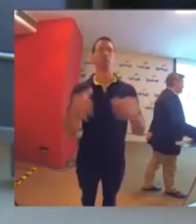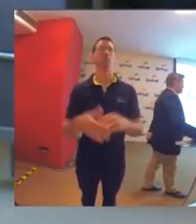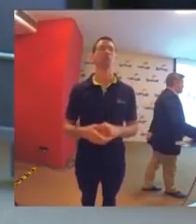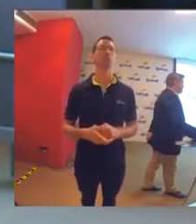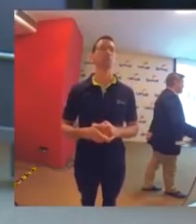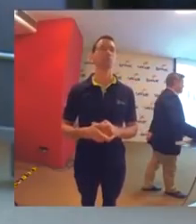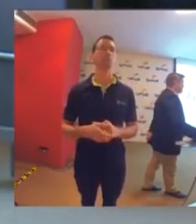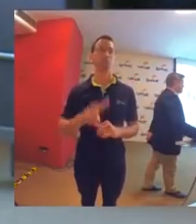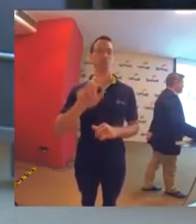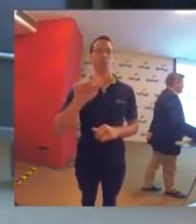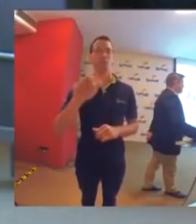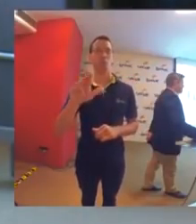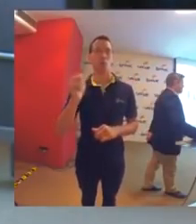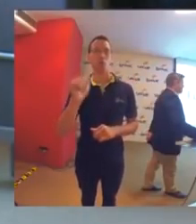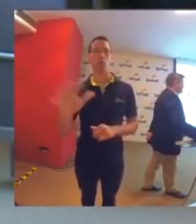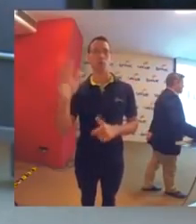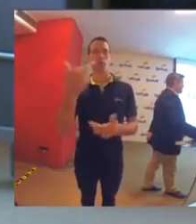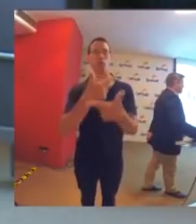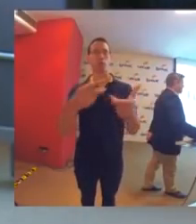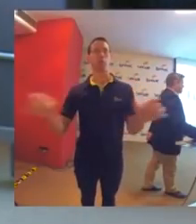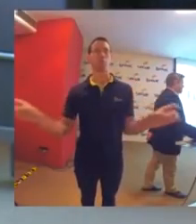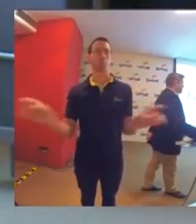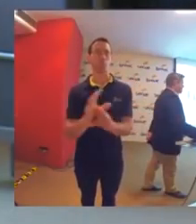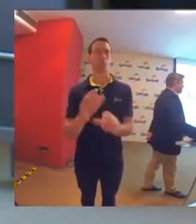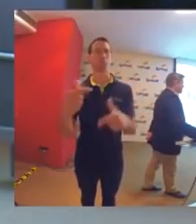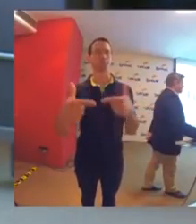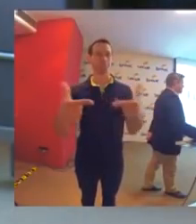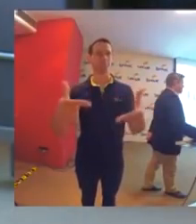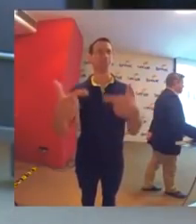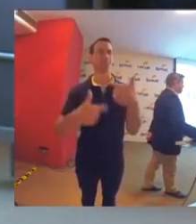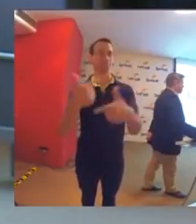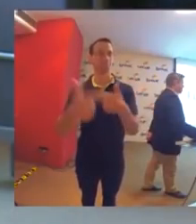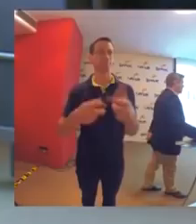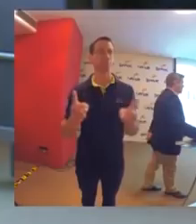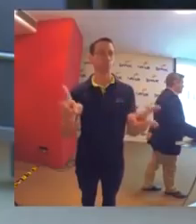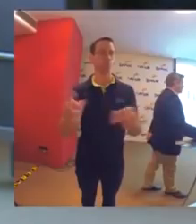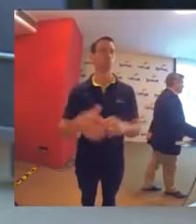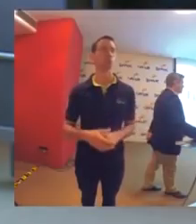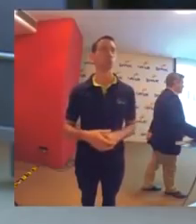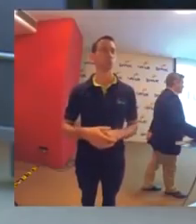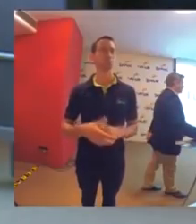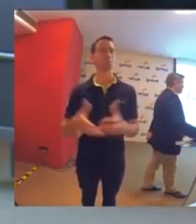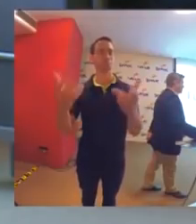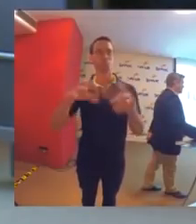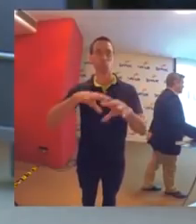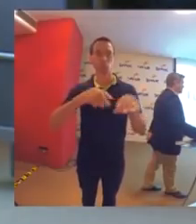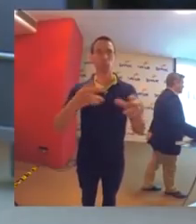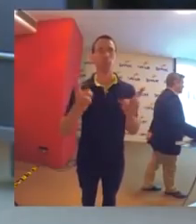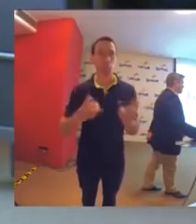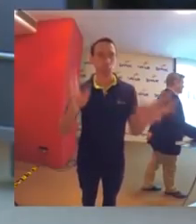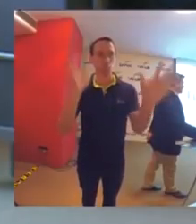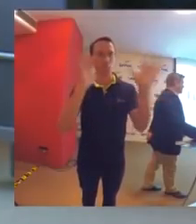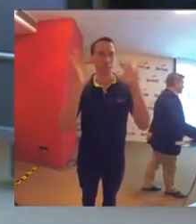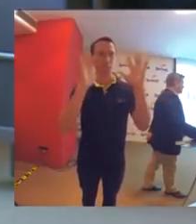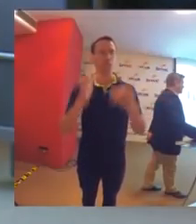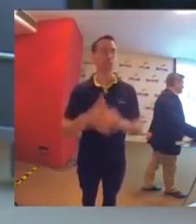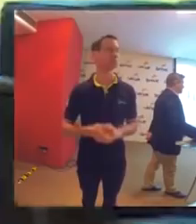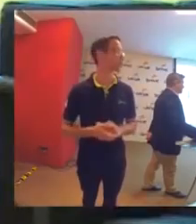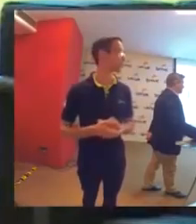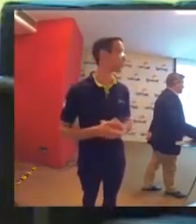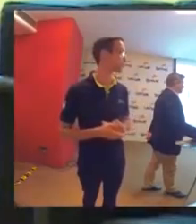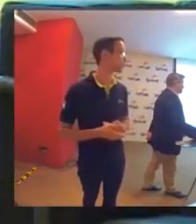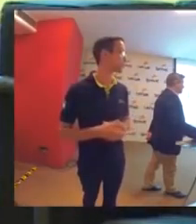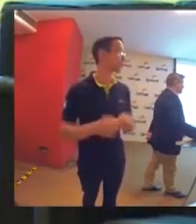tem, e convidar todos a continuar pensando e refletindo, né, enfim. Eu posso deixar o contacto? Posso deixar